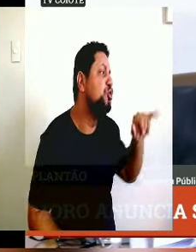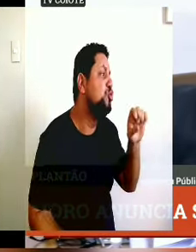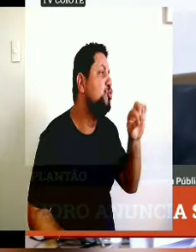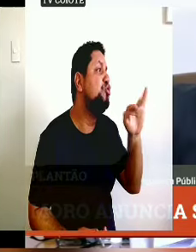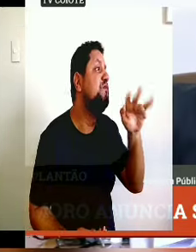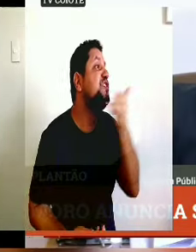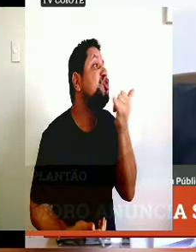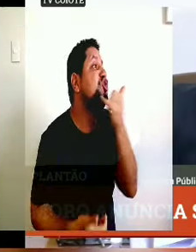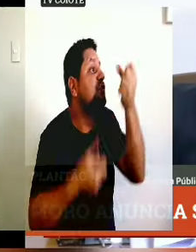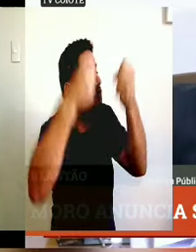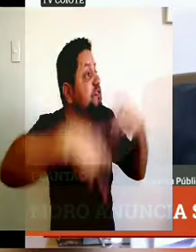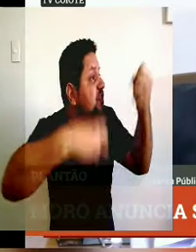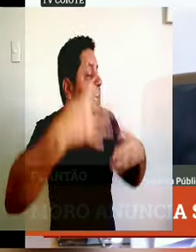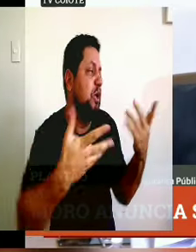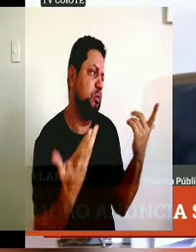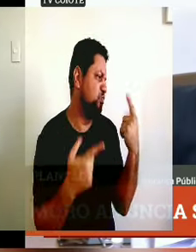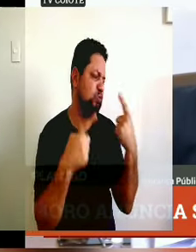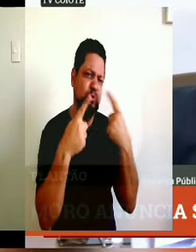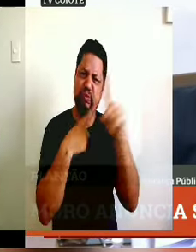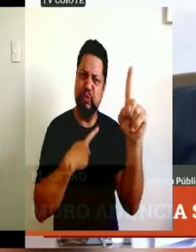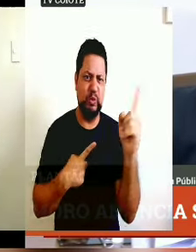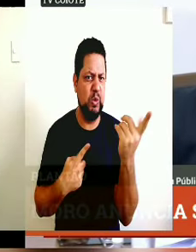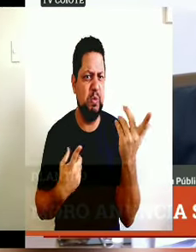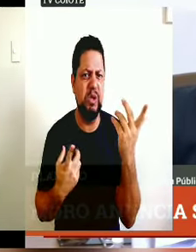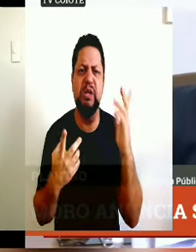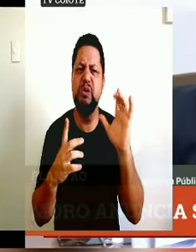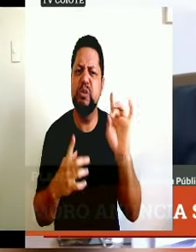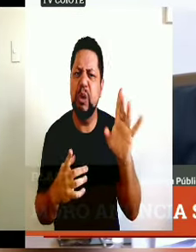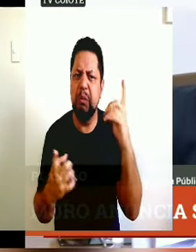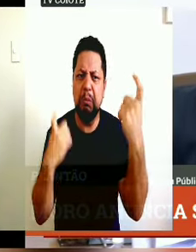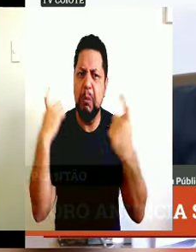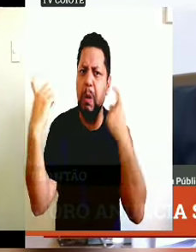que gera uma grande preocupação.